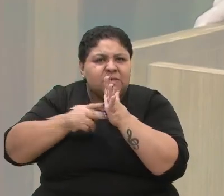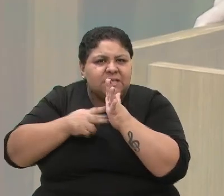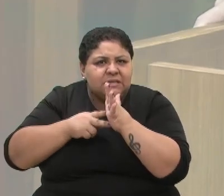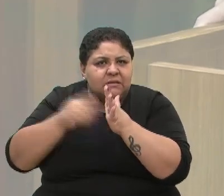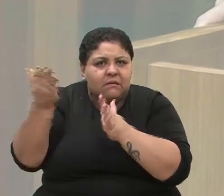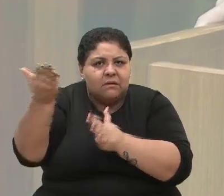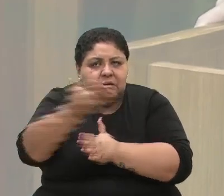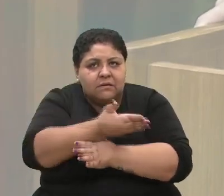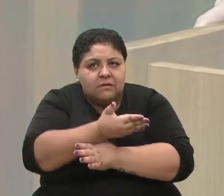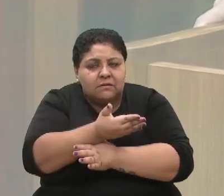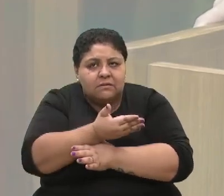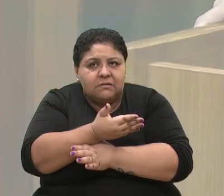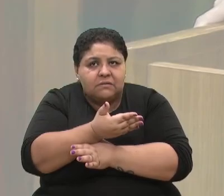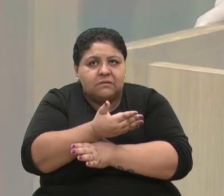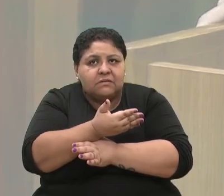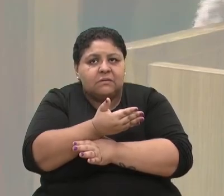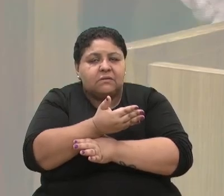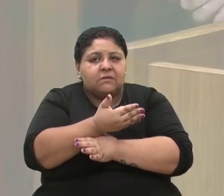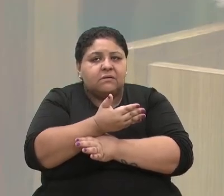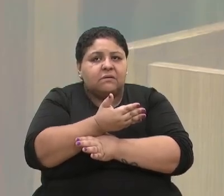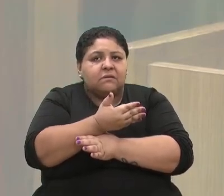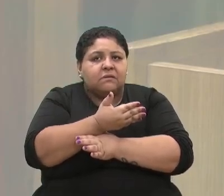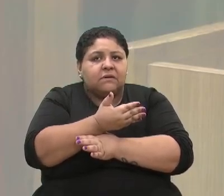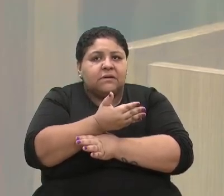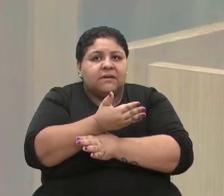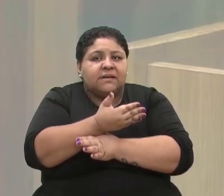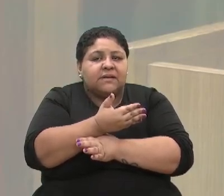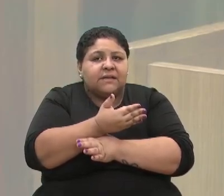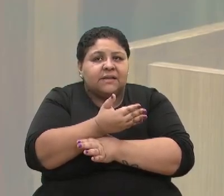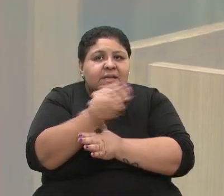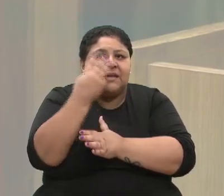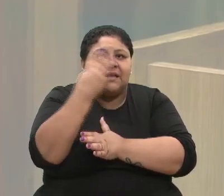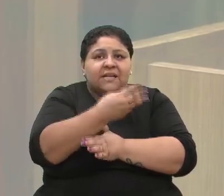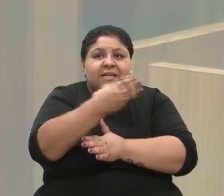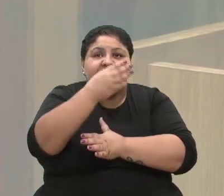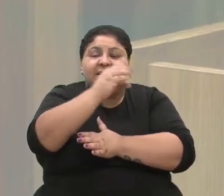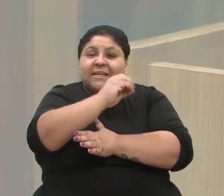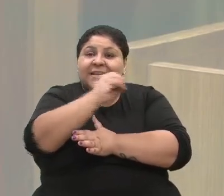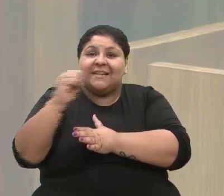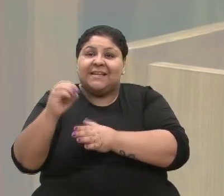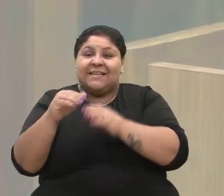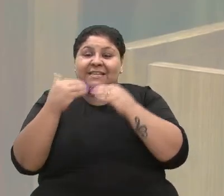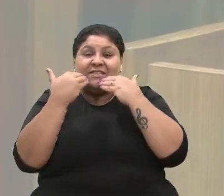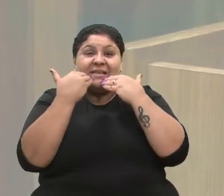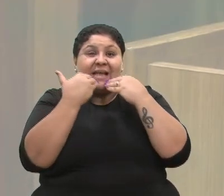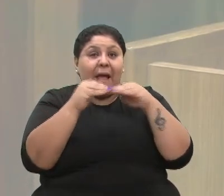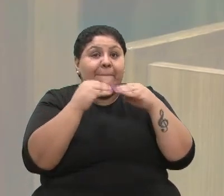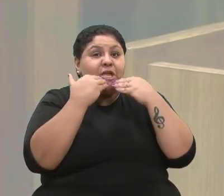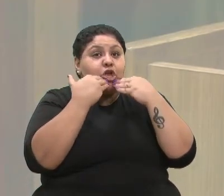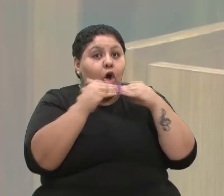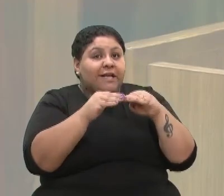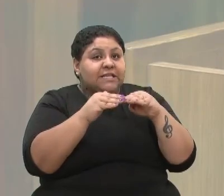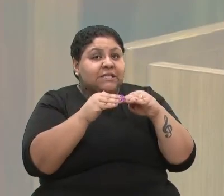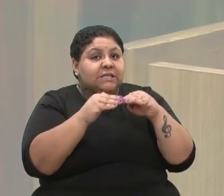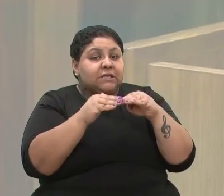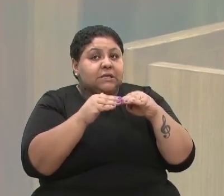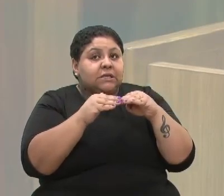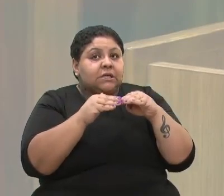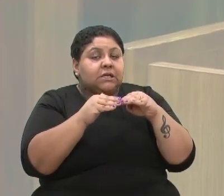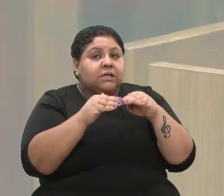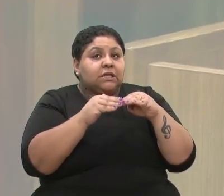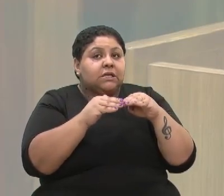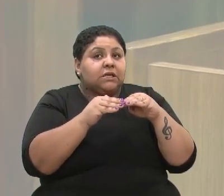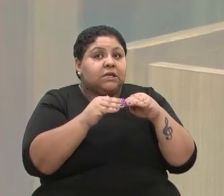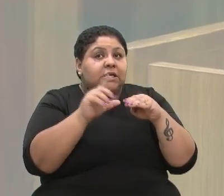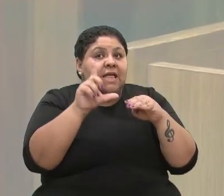senhores vereadores, senhoras vereadores? São 300 caminhões truque que carregam